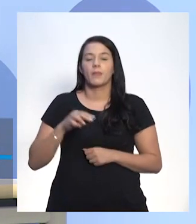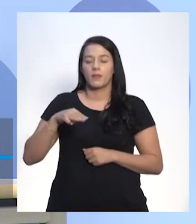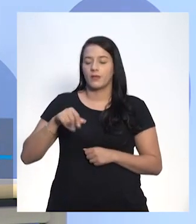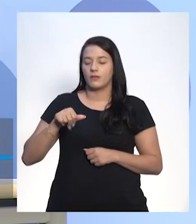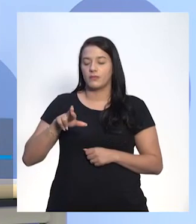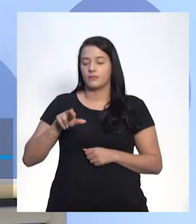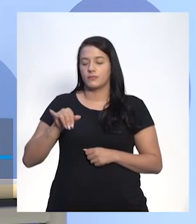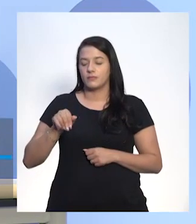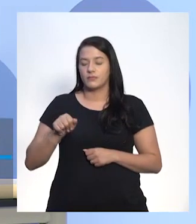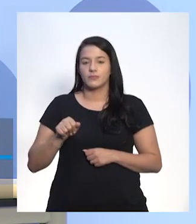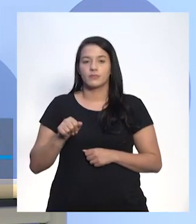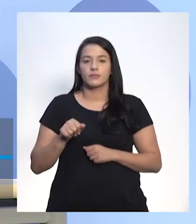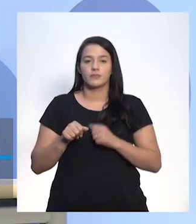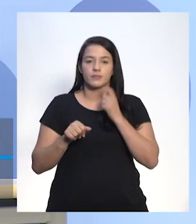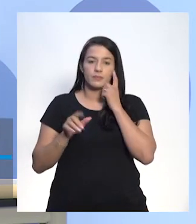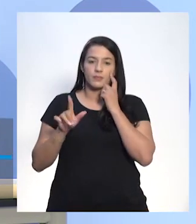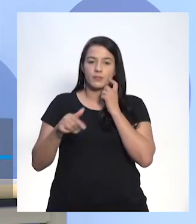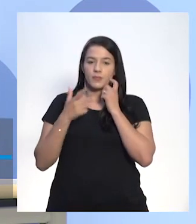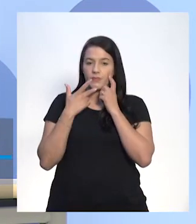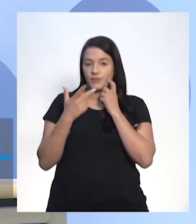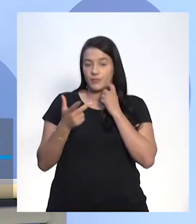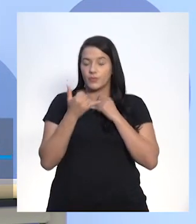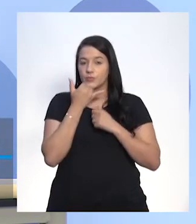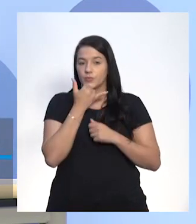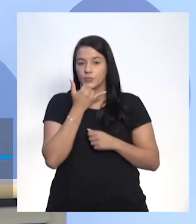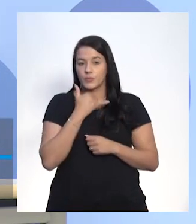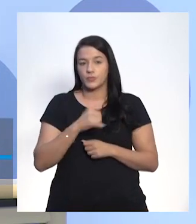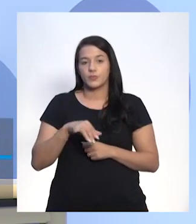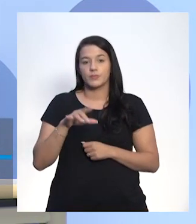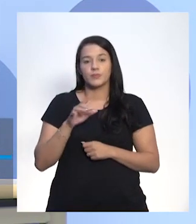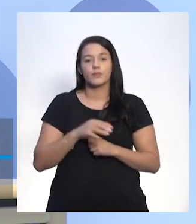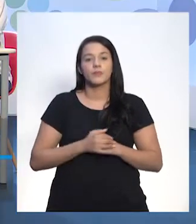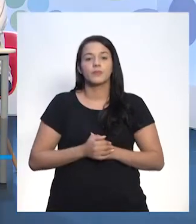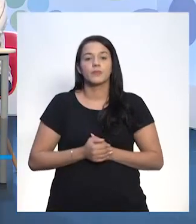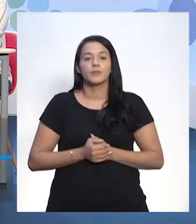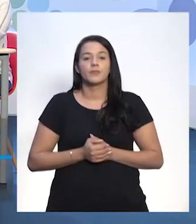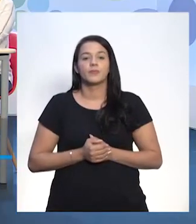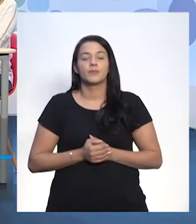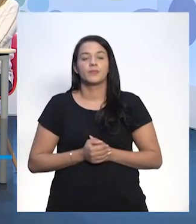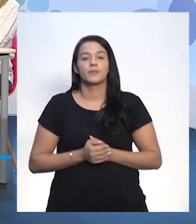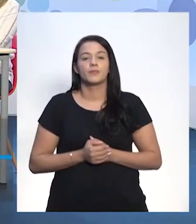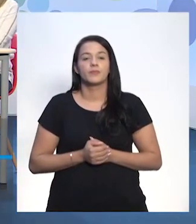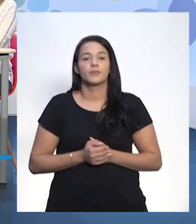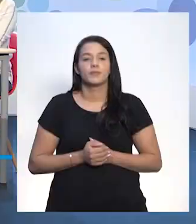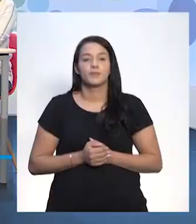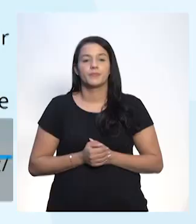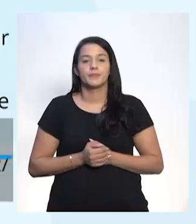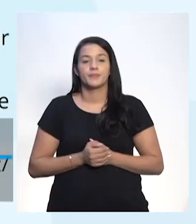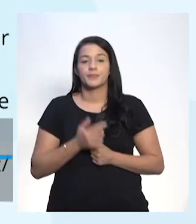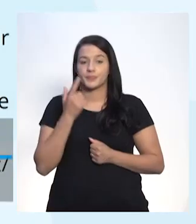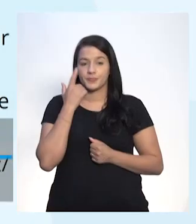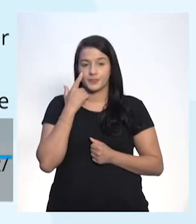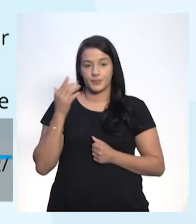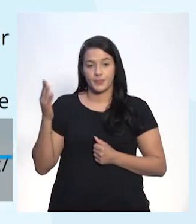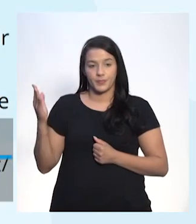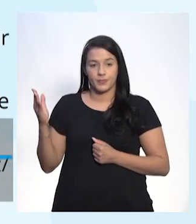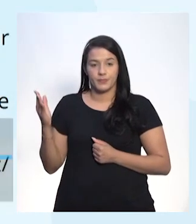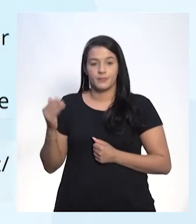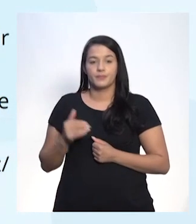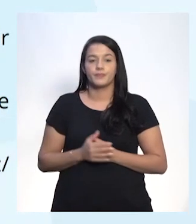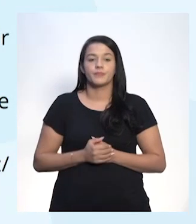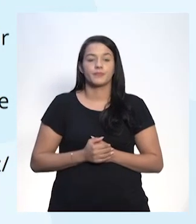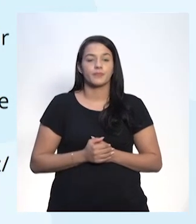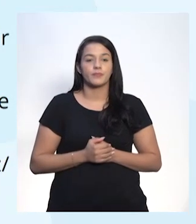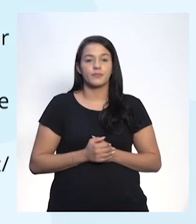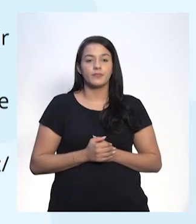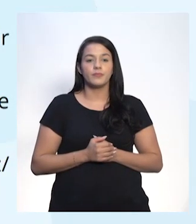responderam D, B, D, D. Ok, vamos ver na tela então a resposta. E aí a gente já faz a leitura e a tradução. Olha